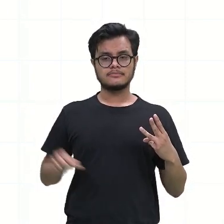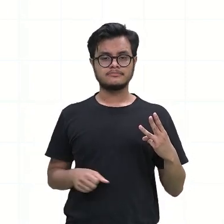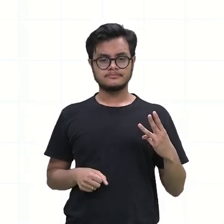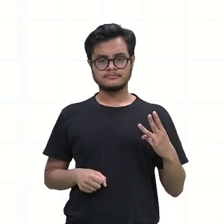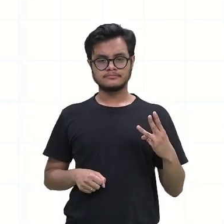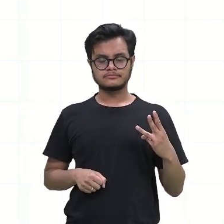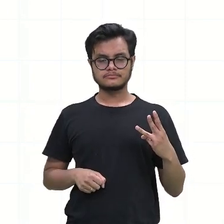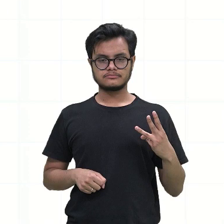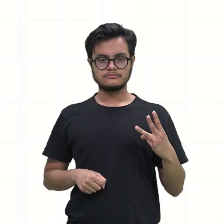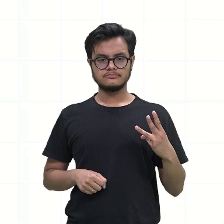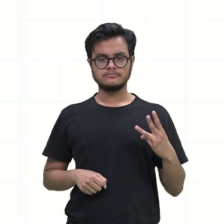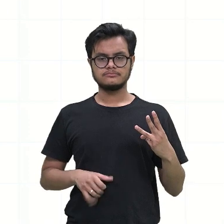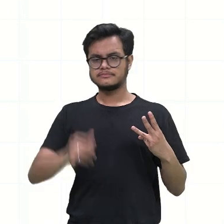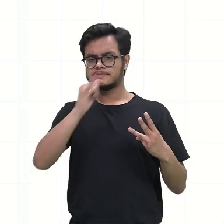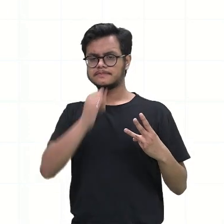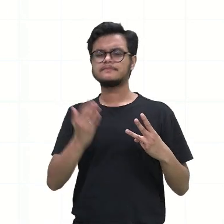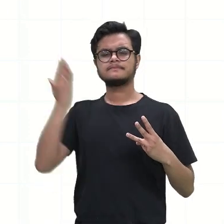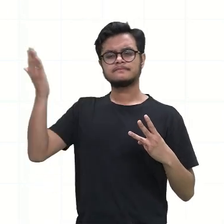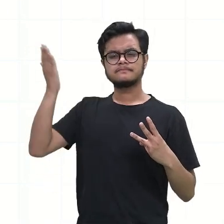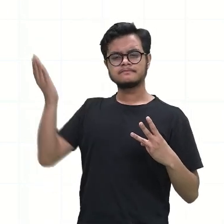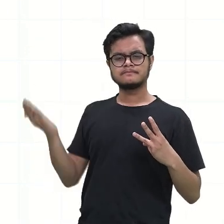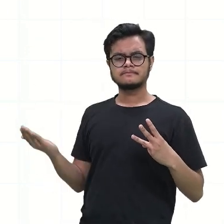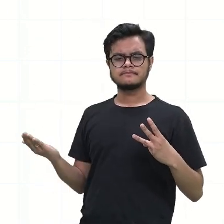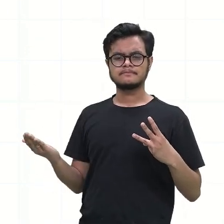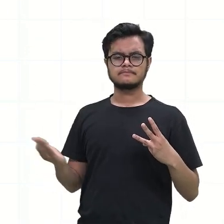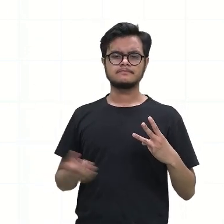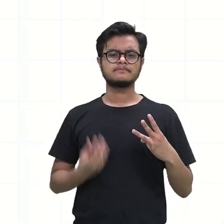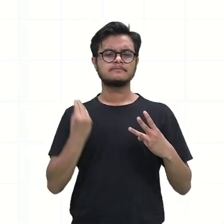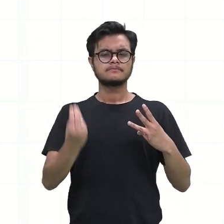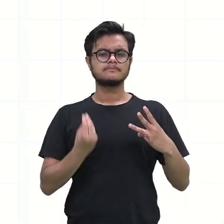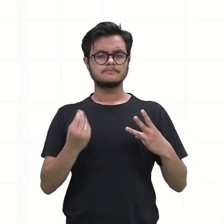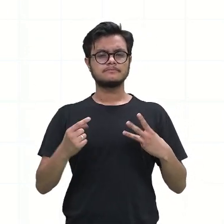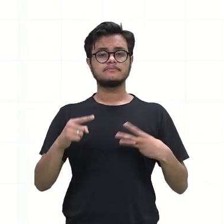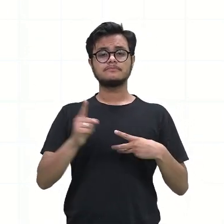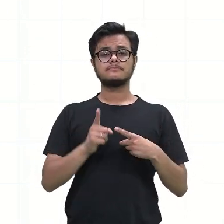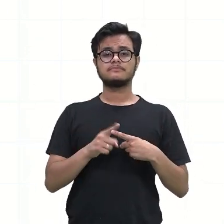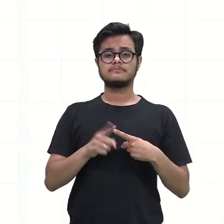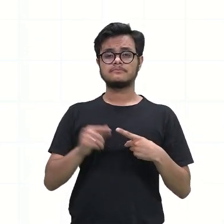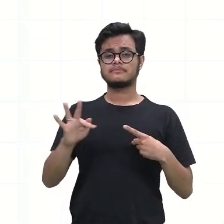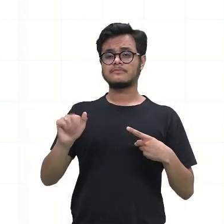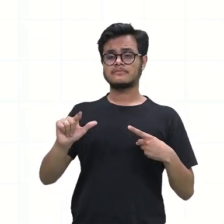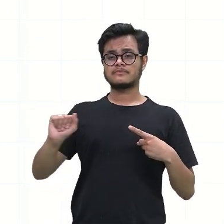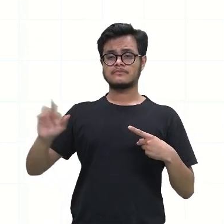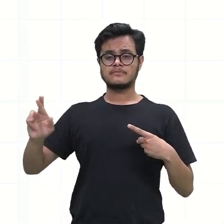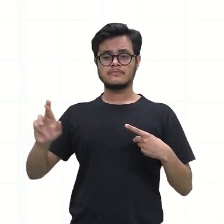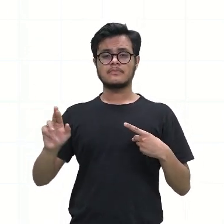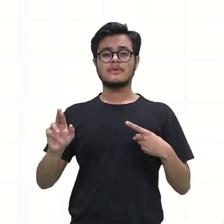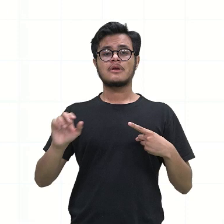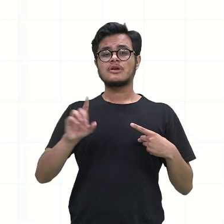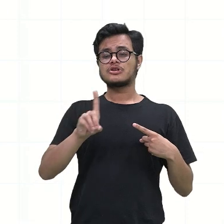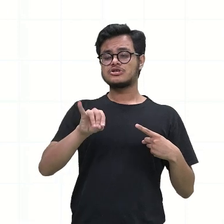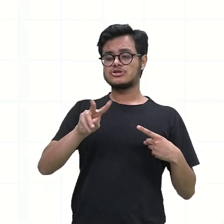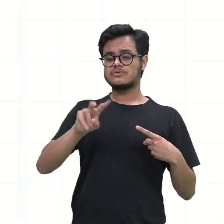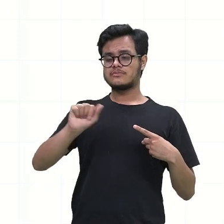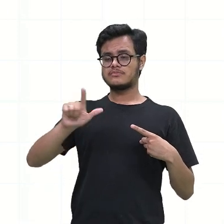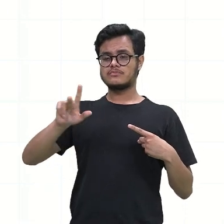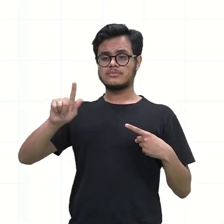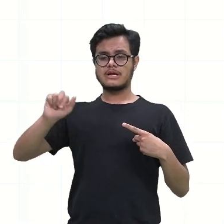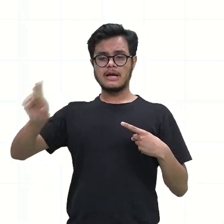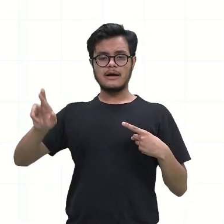com IR. Olha o exemplo daqui que nós trouxemos para você da primeira conjugação. Falar,